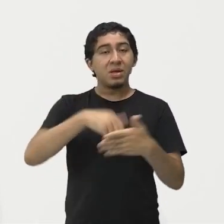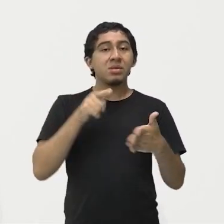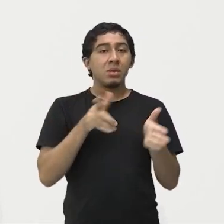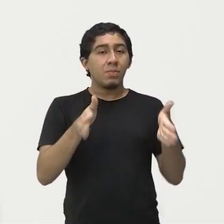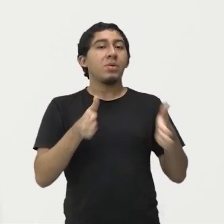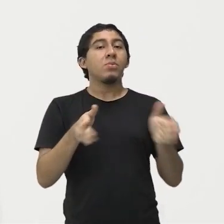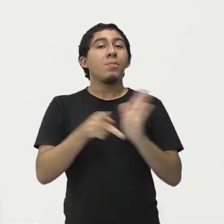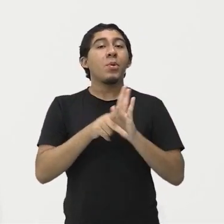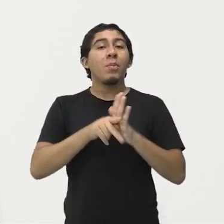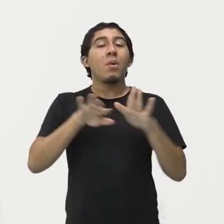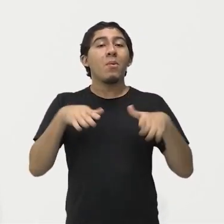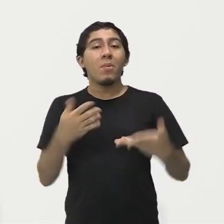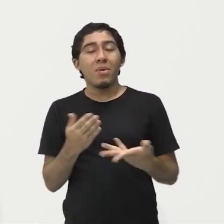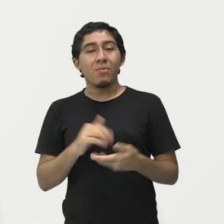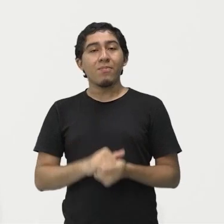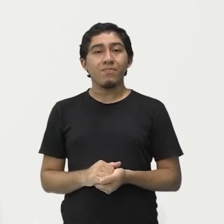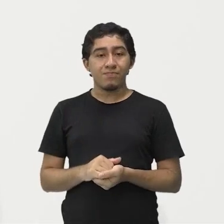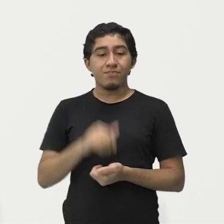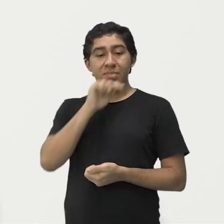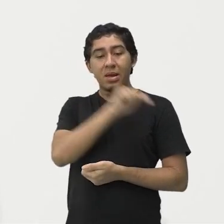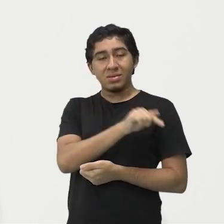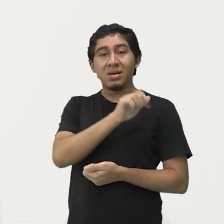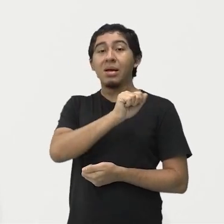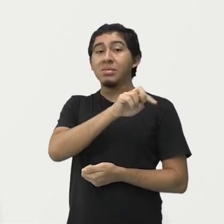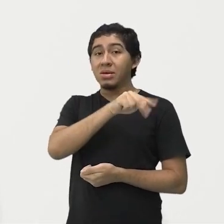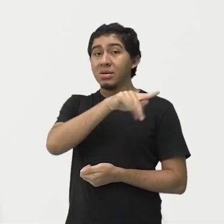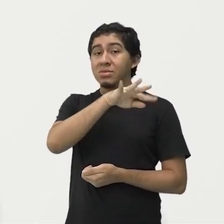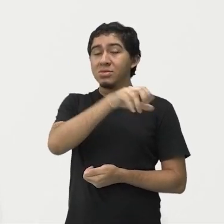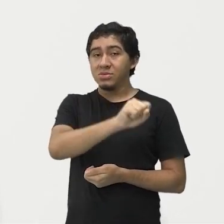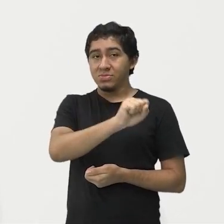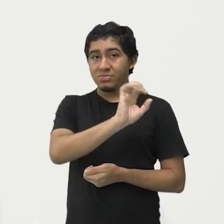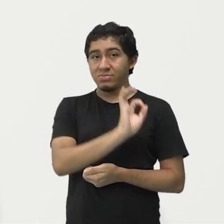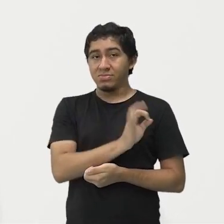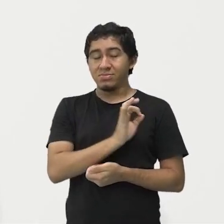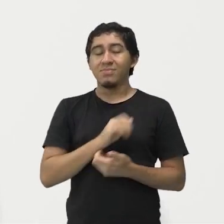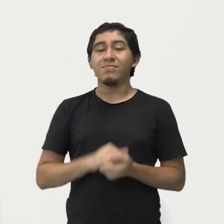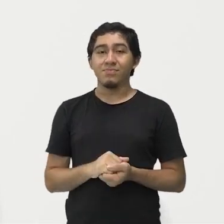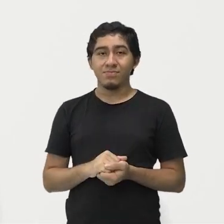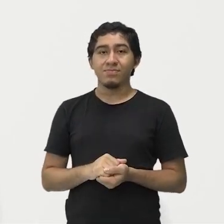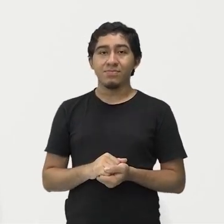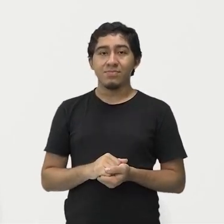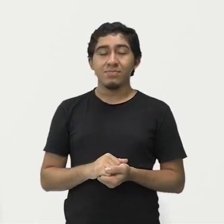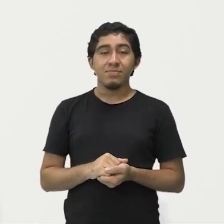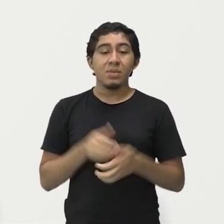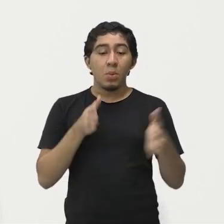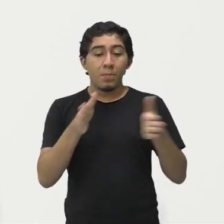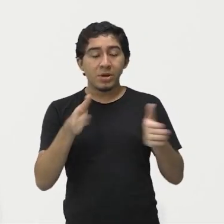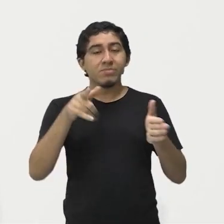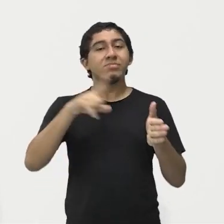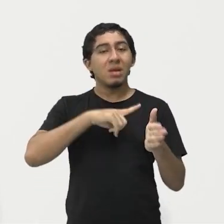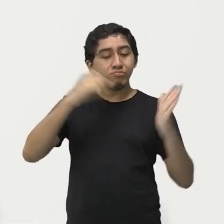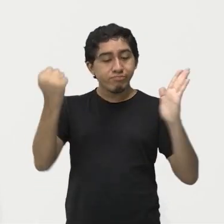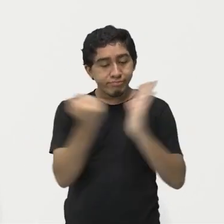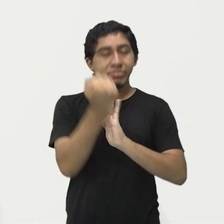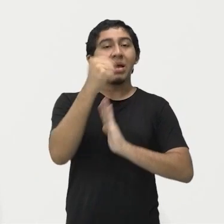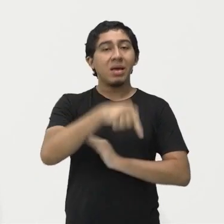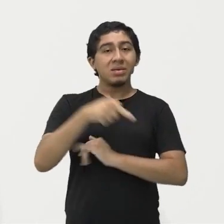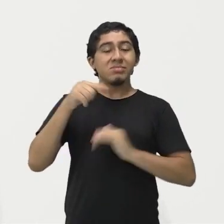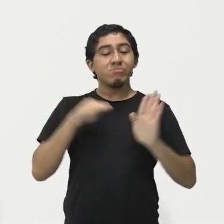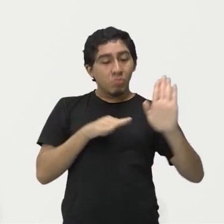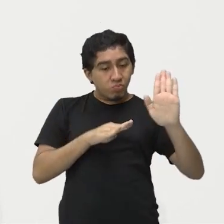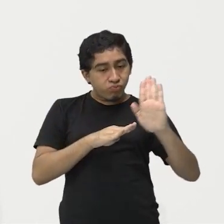de Atenas, tá? Então, o período clássico é marcado por esse grande crescimento econômico e